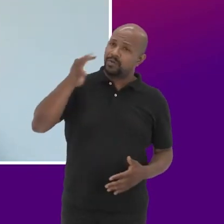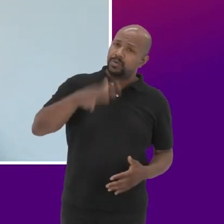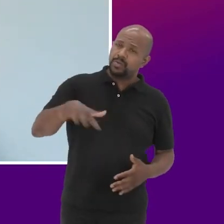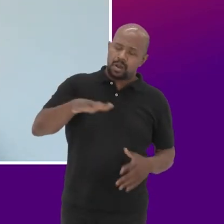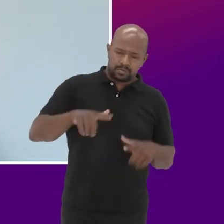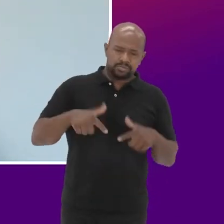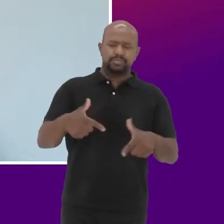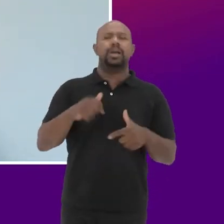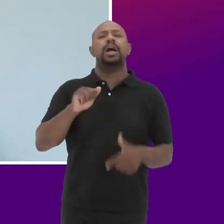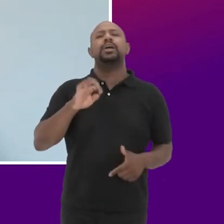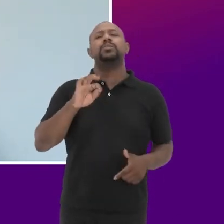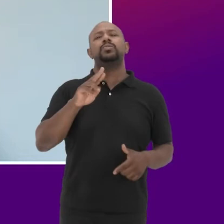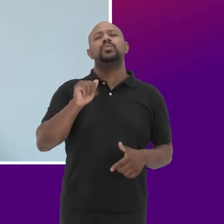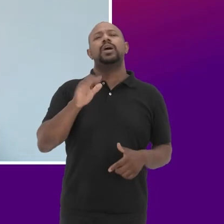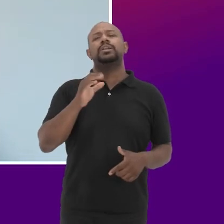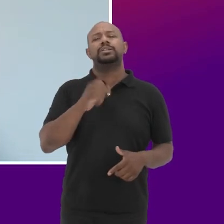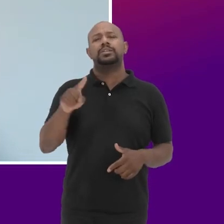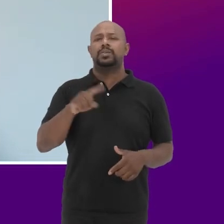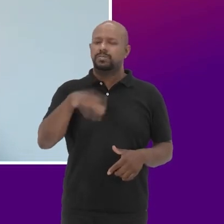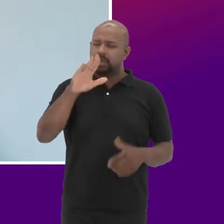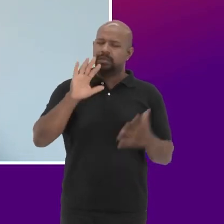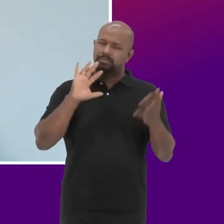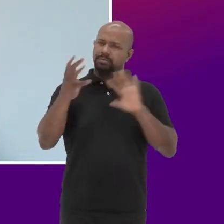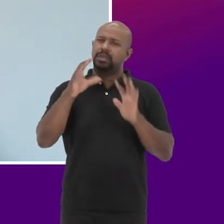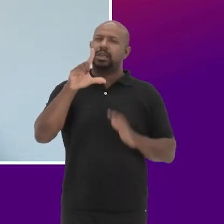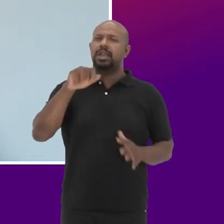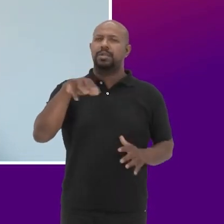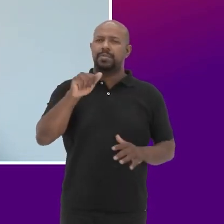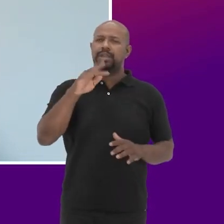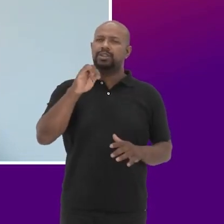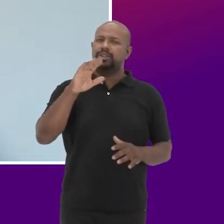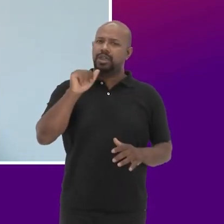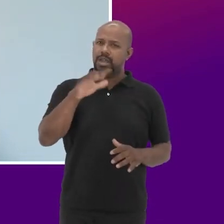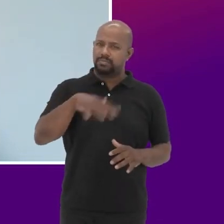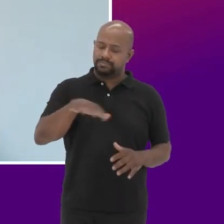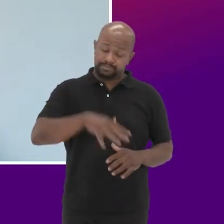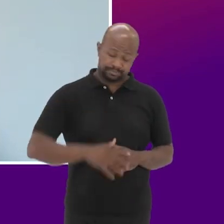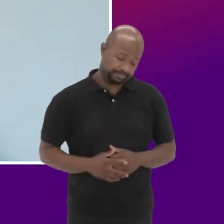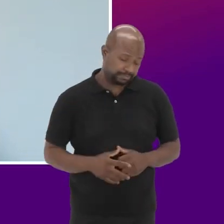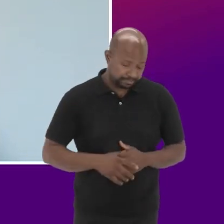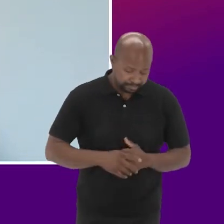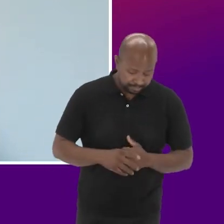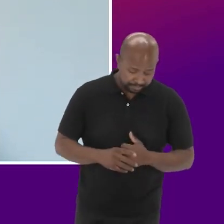eventual atuação, ou eventual até uma questão de default climático aí no caso, né.